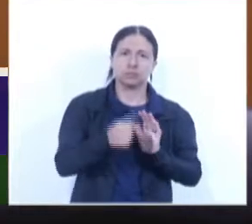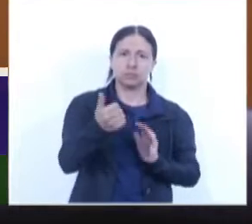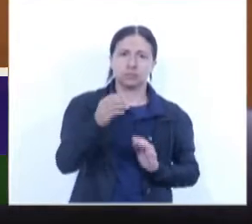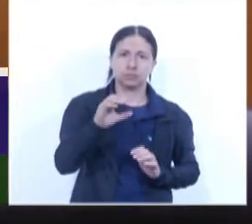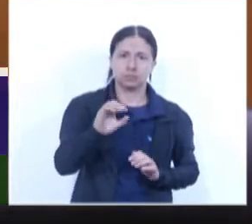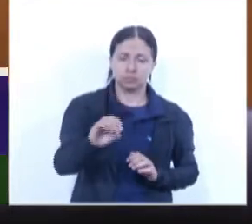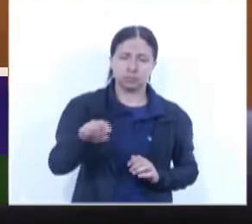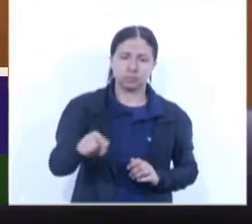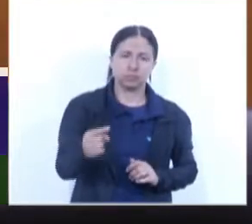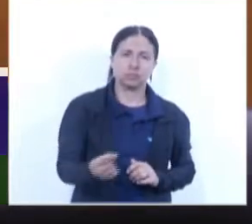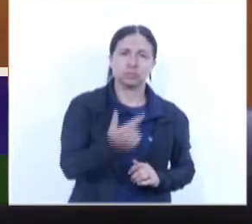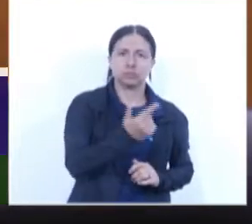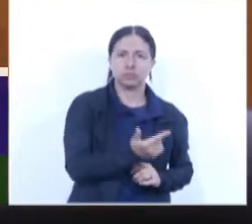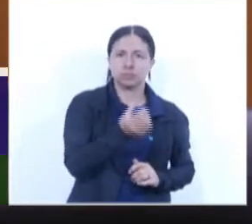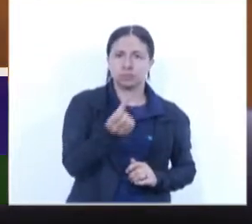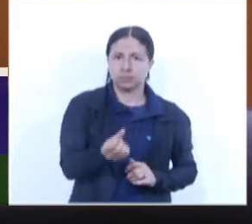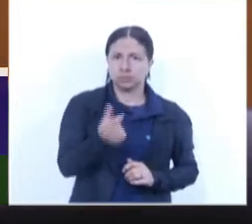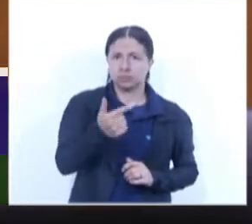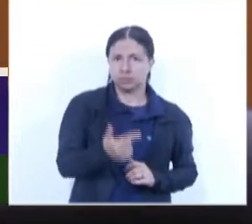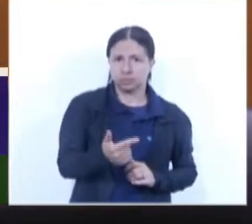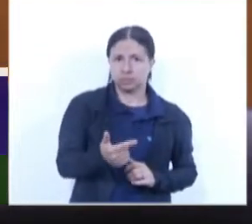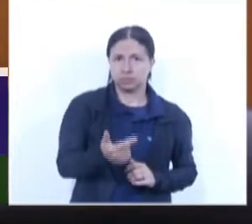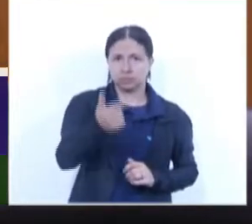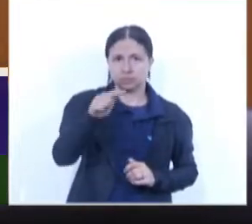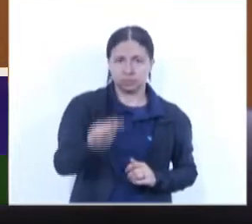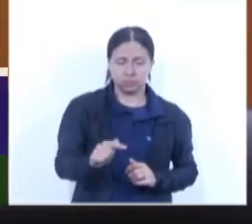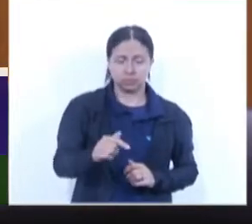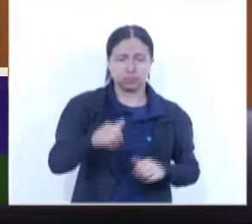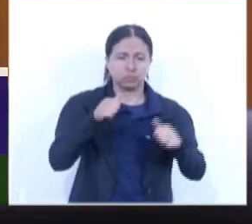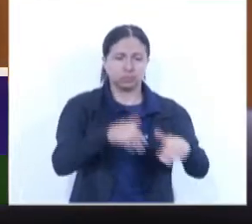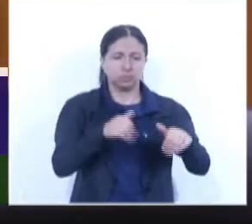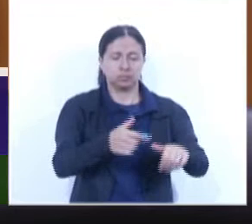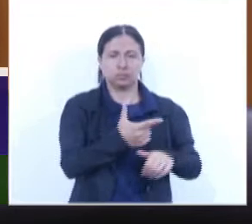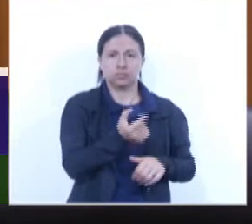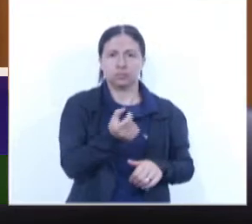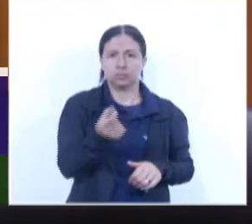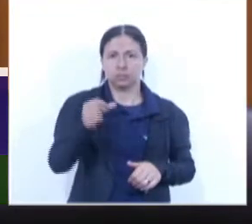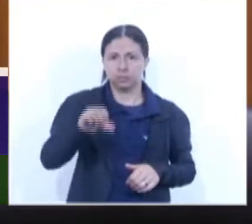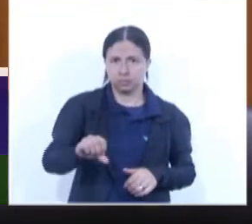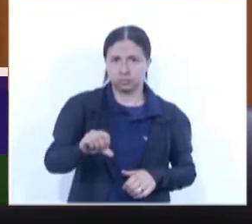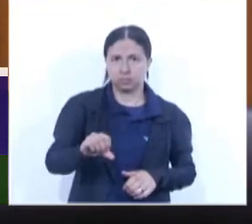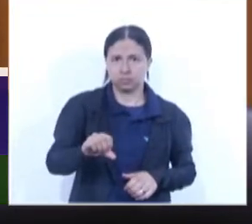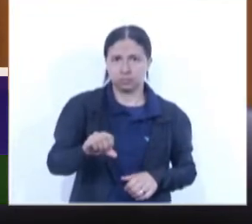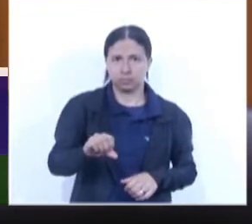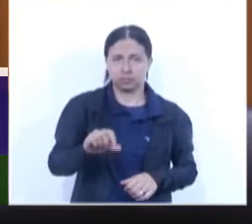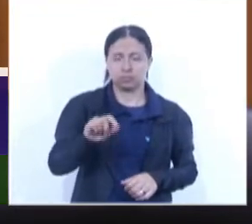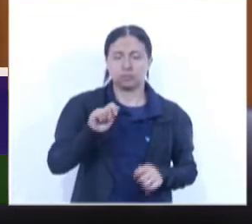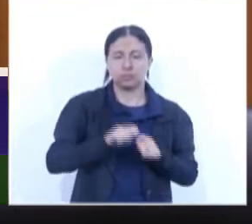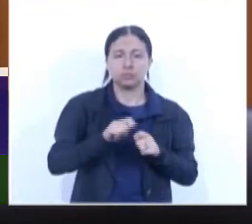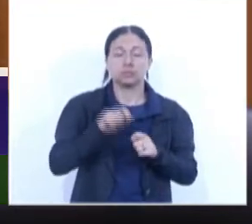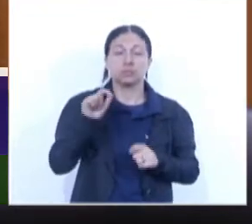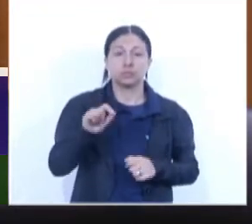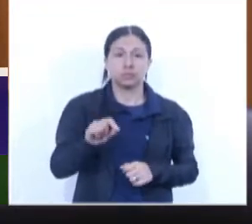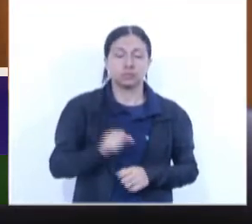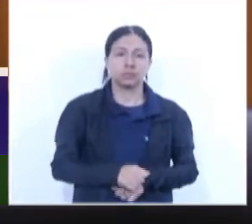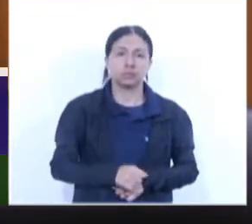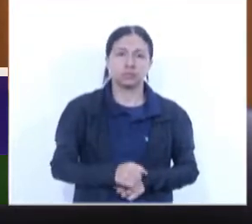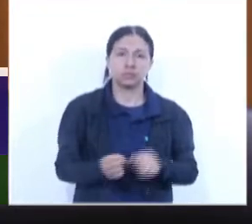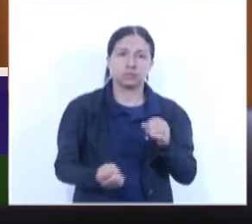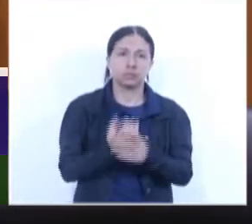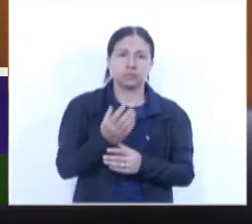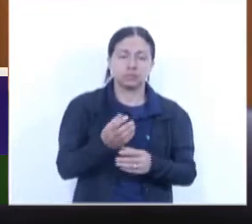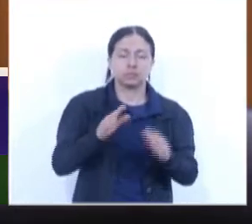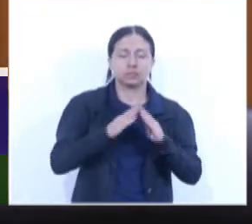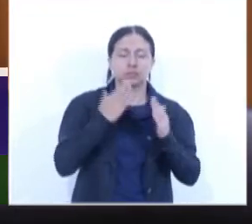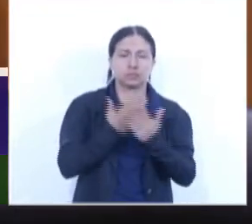10.262 17 de setembro 2009 atrações que cria as escolas municipais que menciona e alteram a